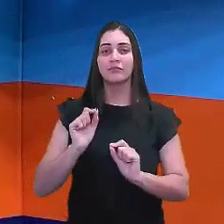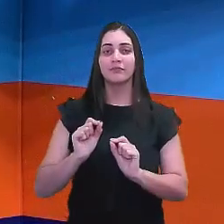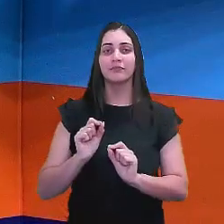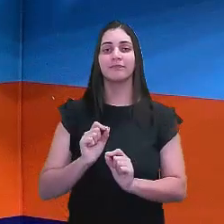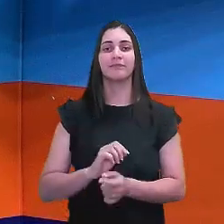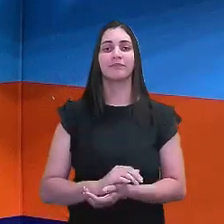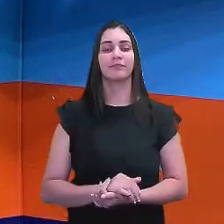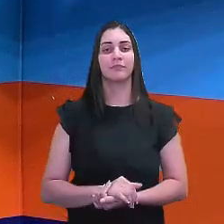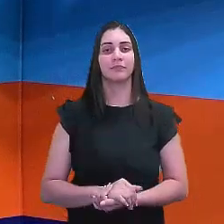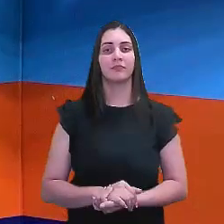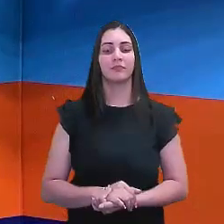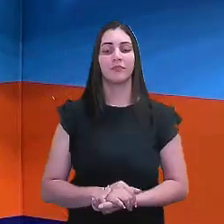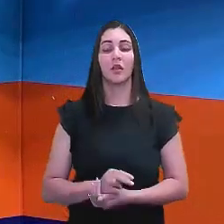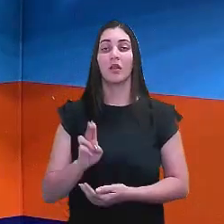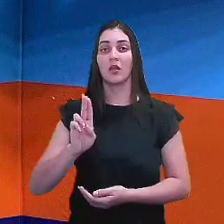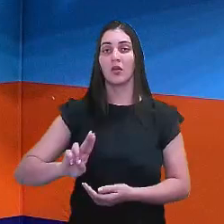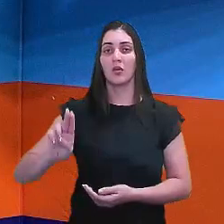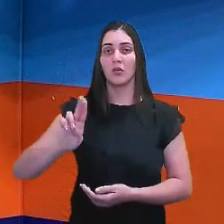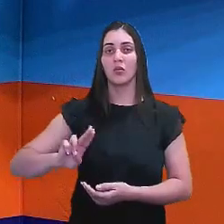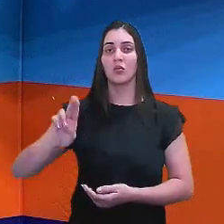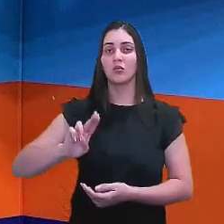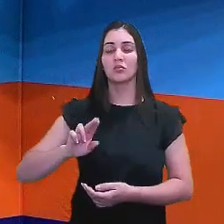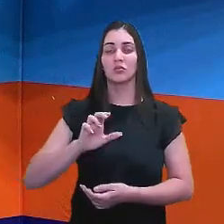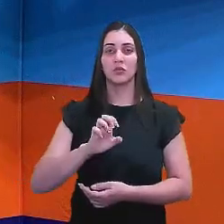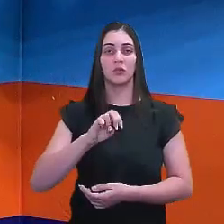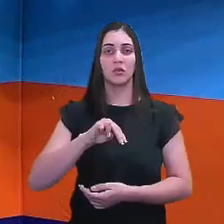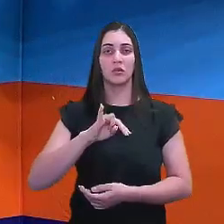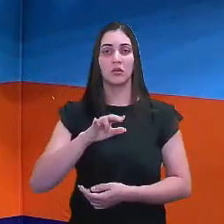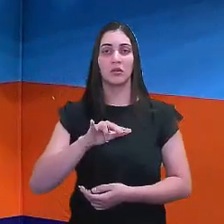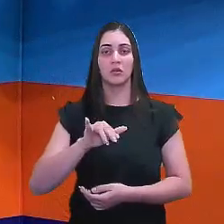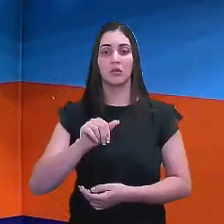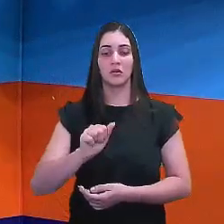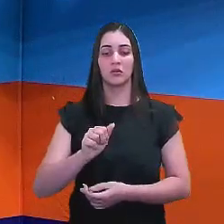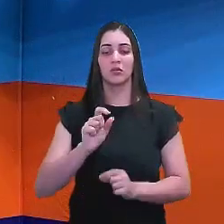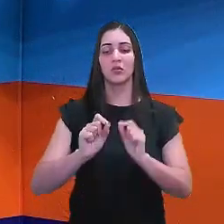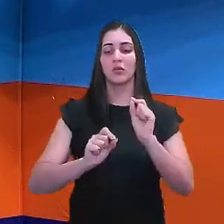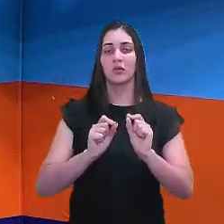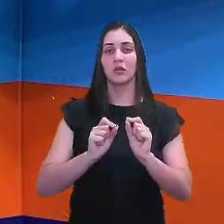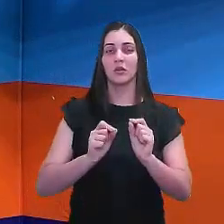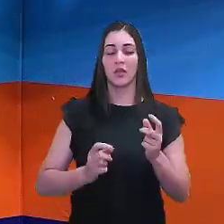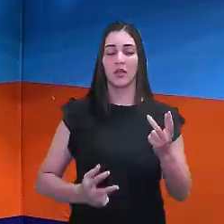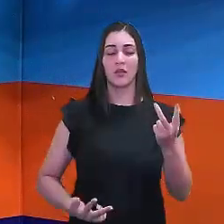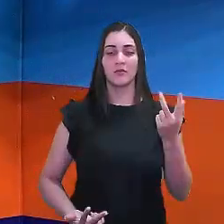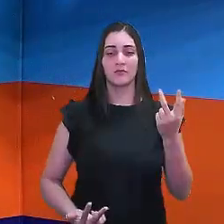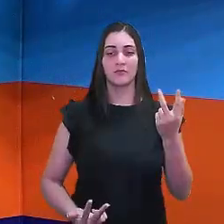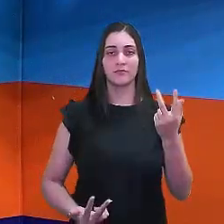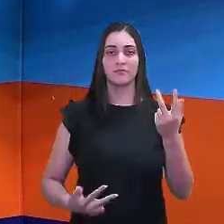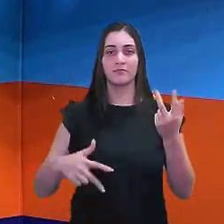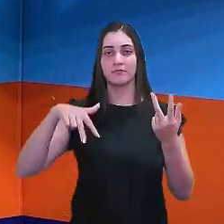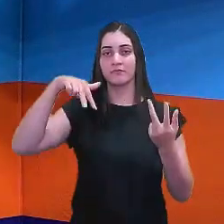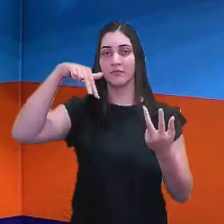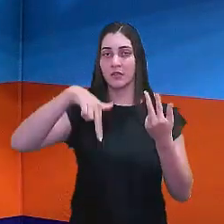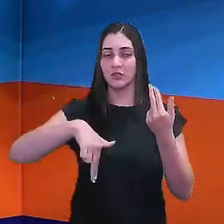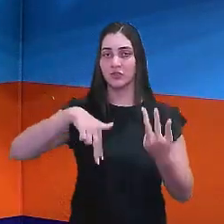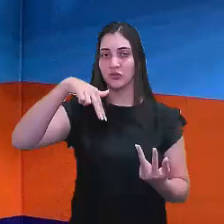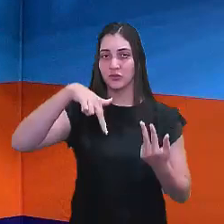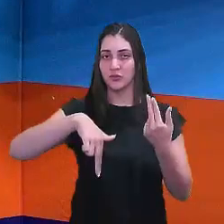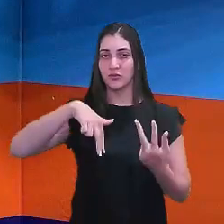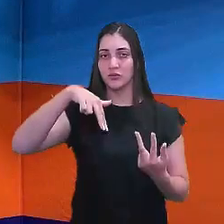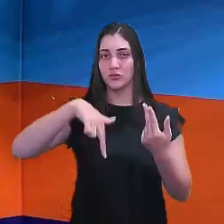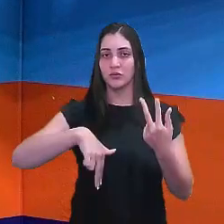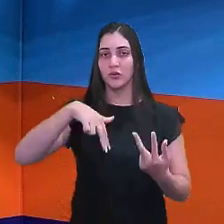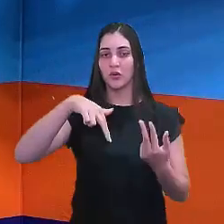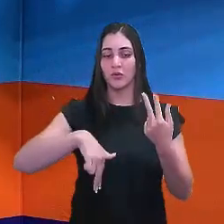do que o uso de enzimas de restrições, que são tesouras biológicas, tesouras enzimáticas